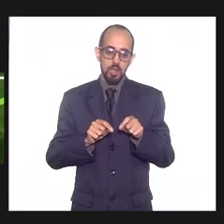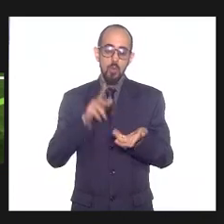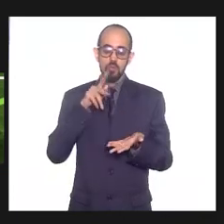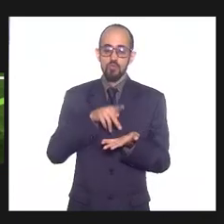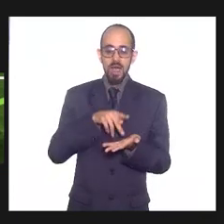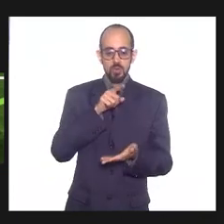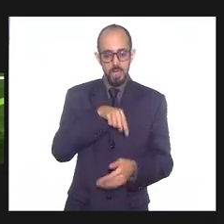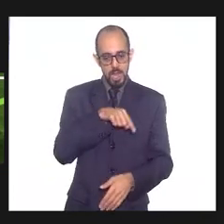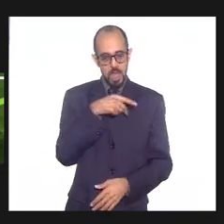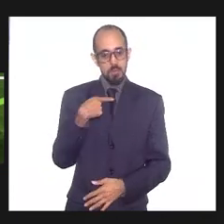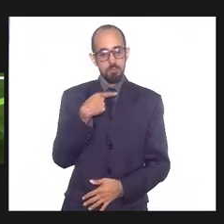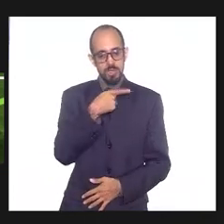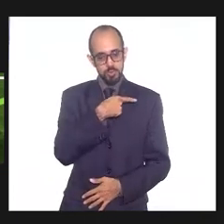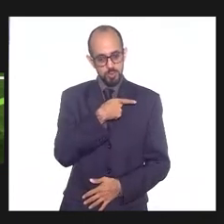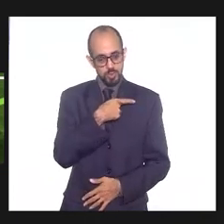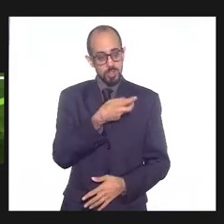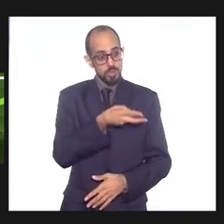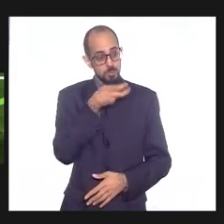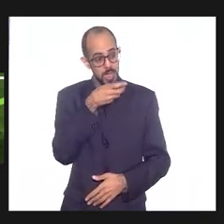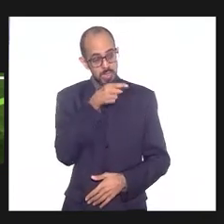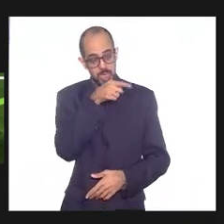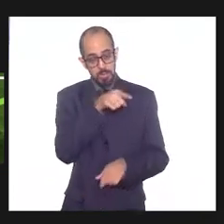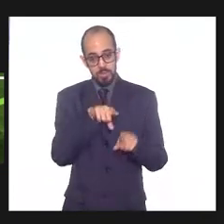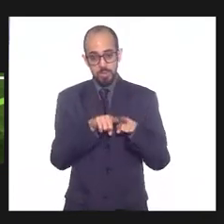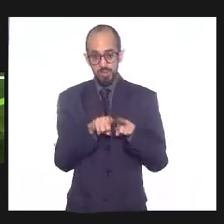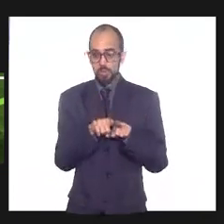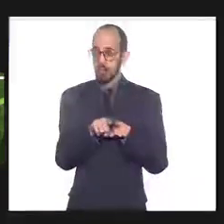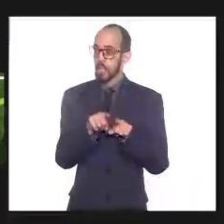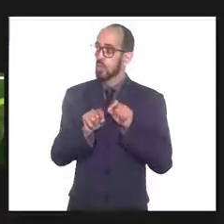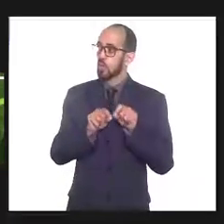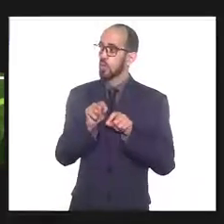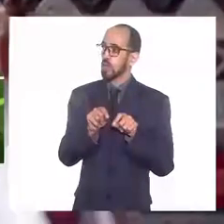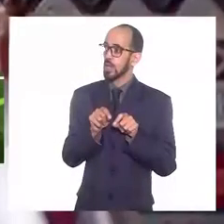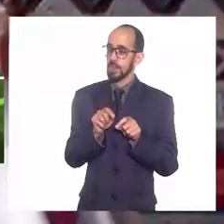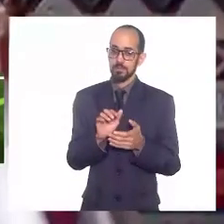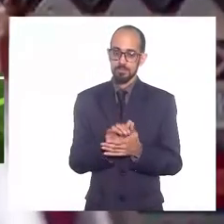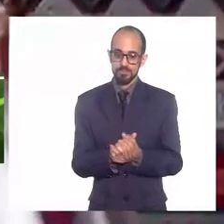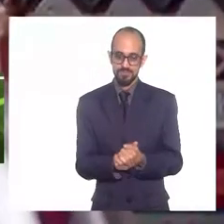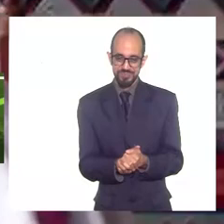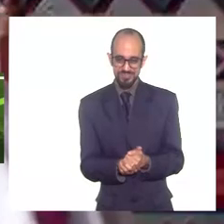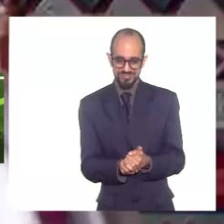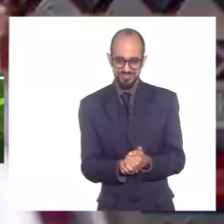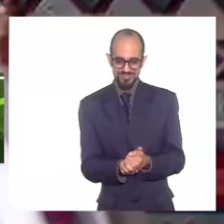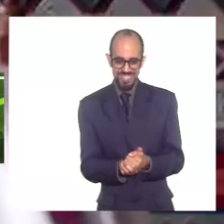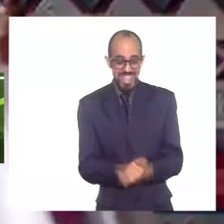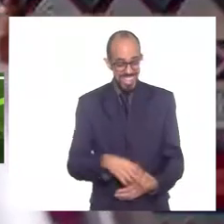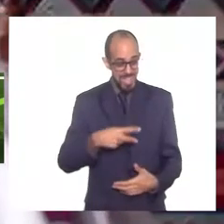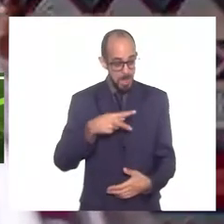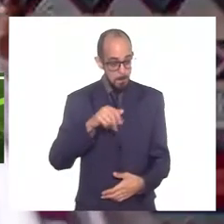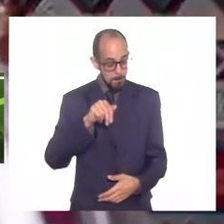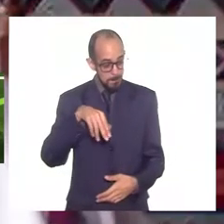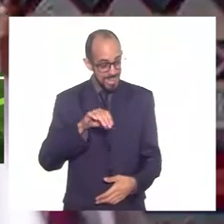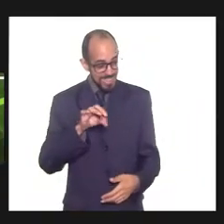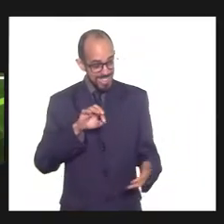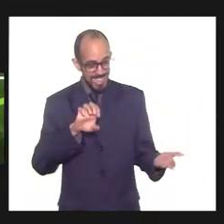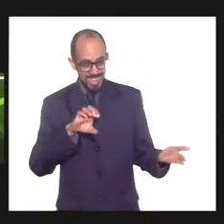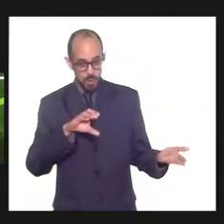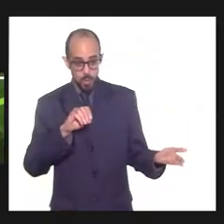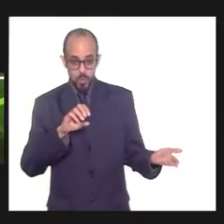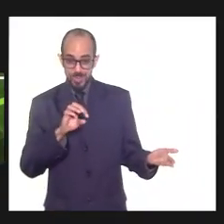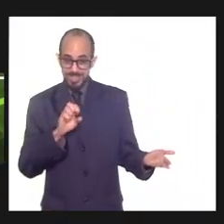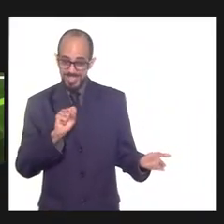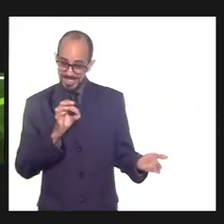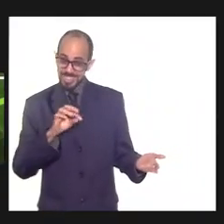pastora e como se vê aquilo que eu disse Leo passa Pentecostal em Ei não não